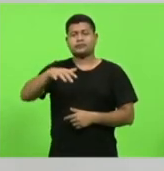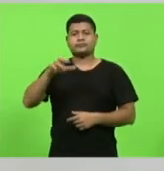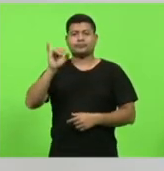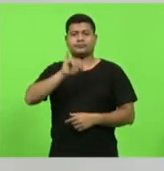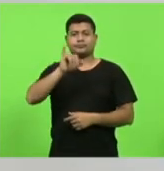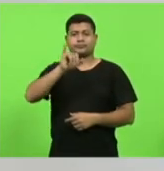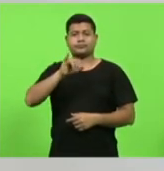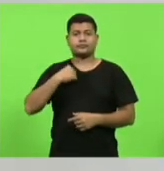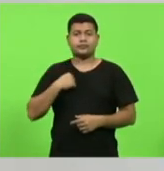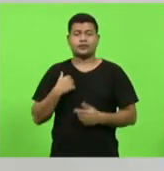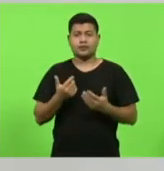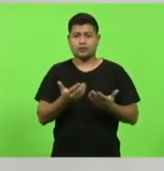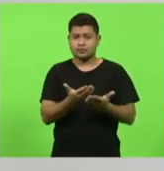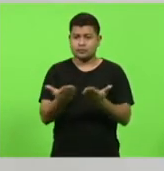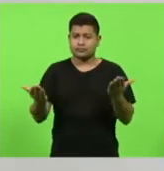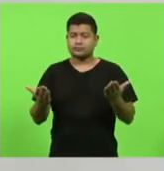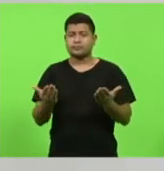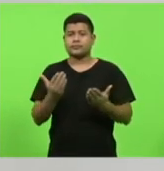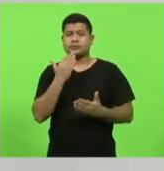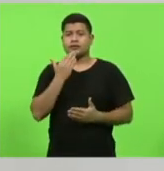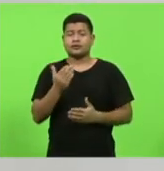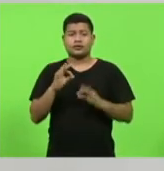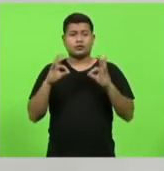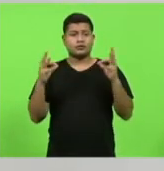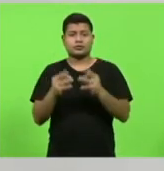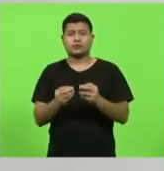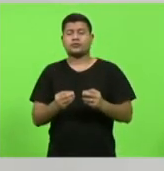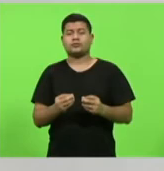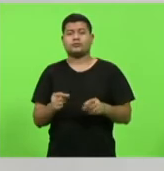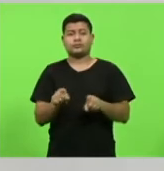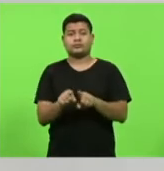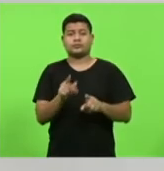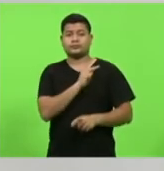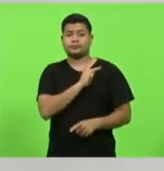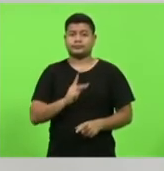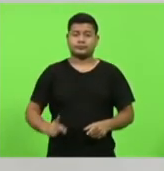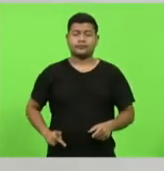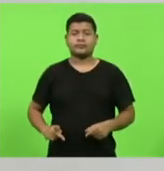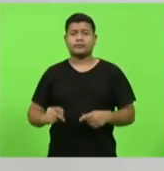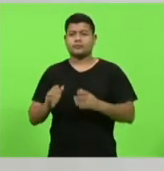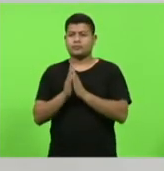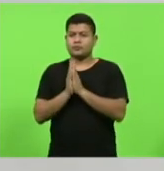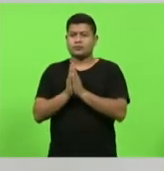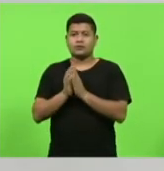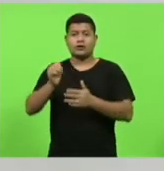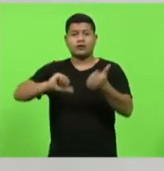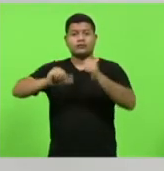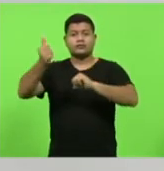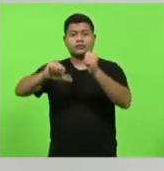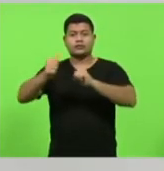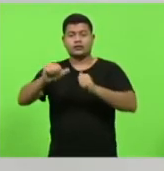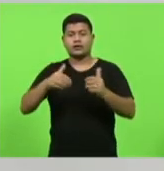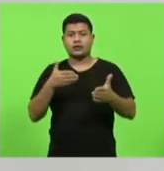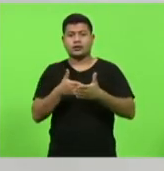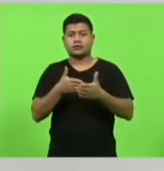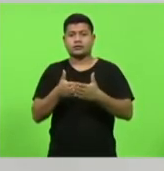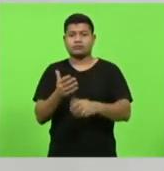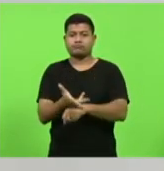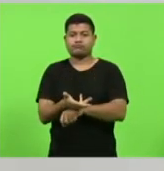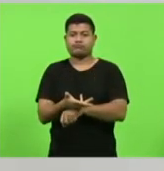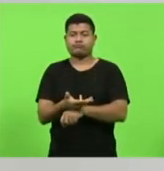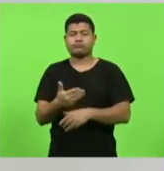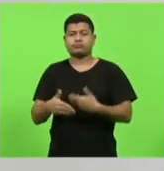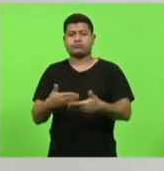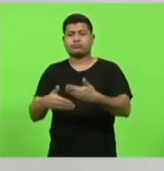gostaria de pedir a todos, e pedir à presidência, deputado Berlanda, que analisasse esse veto com a maior celeridade possível.